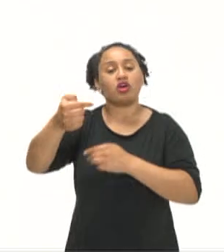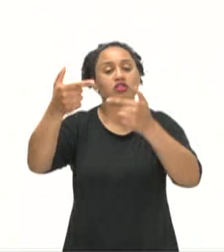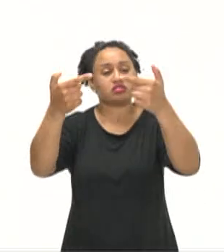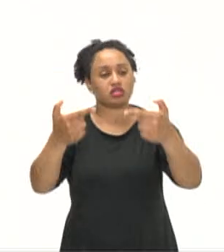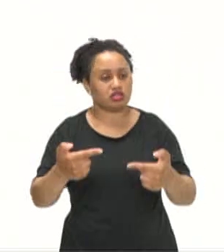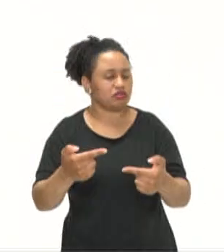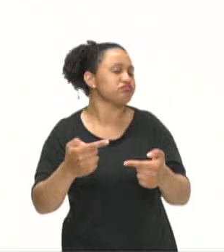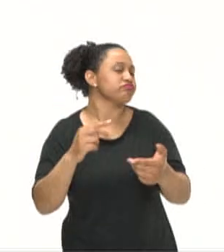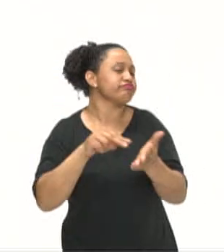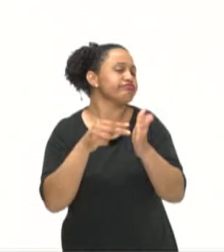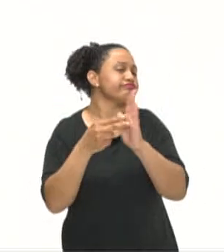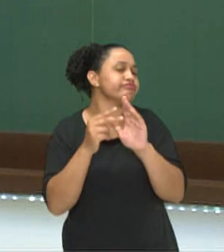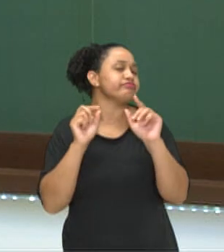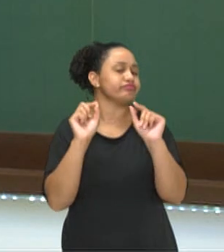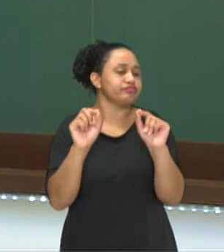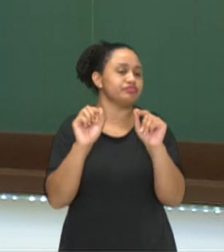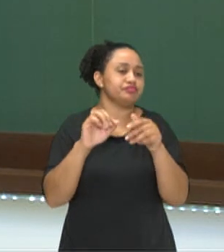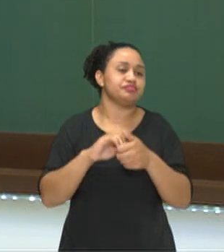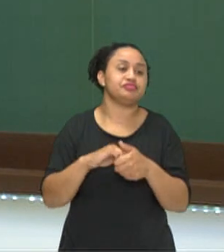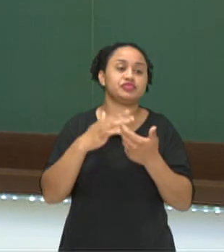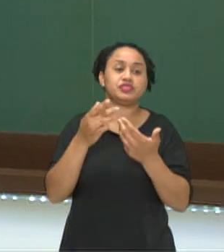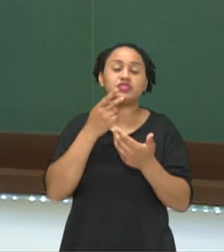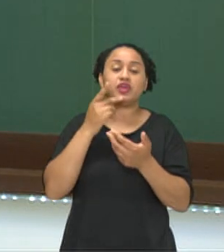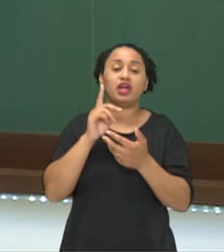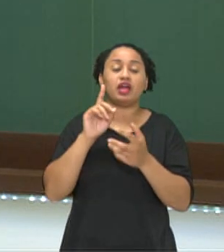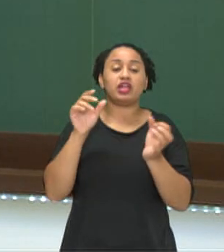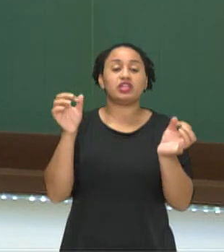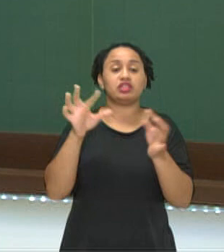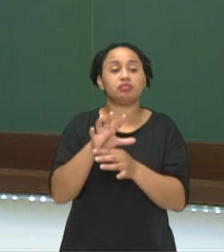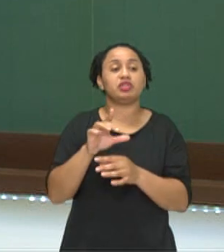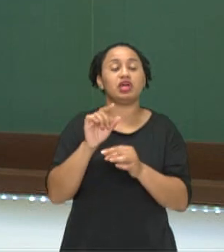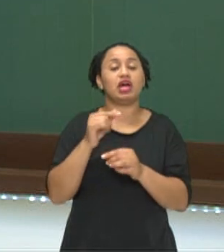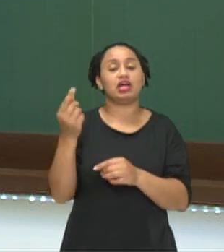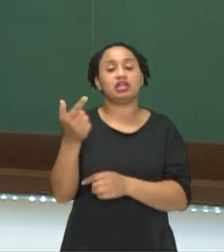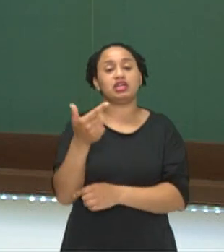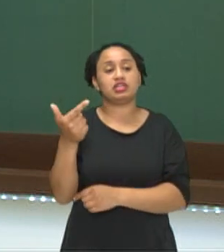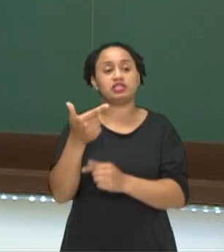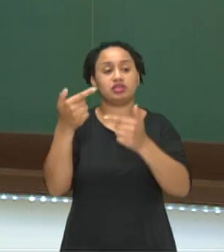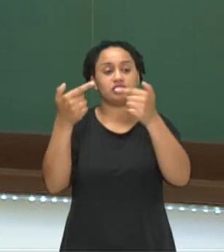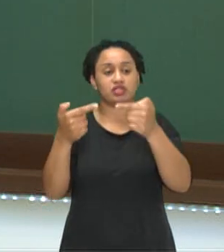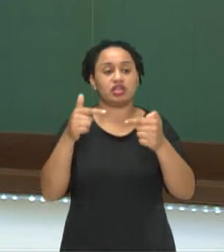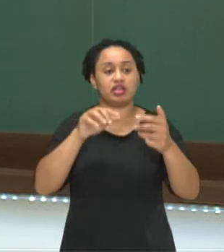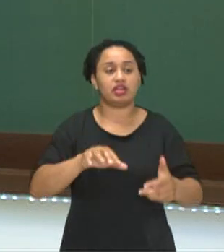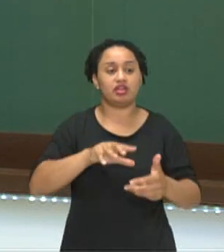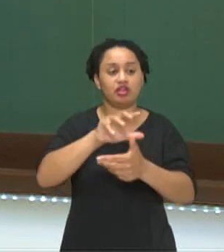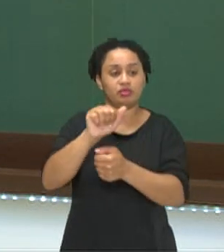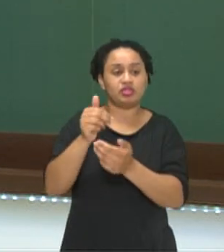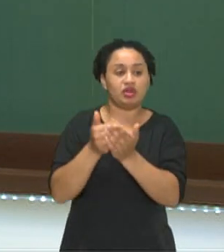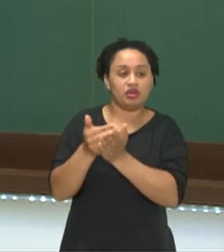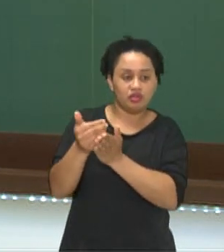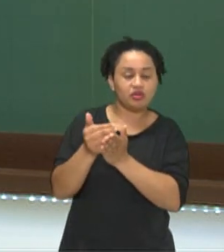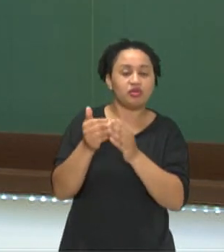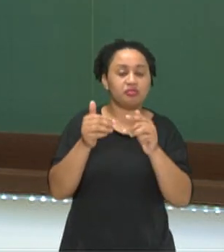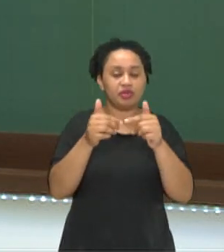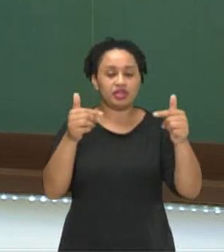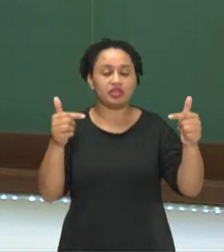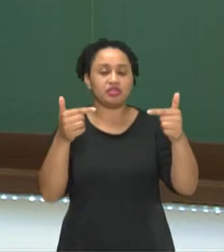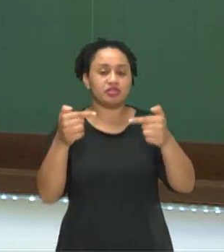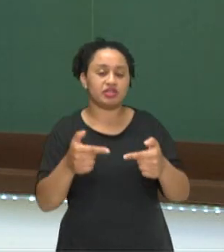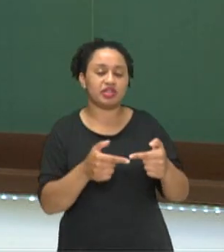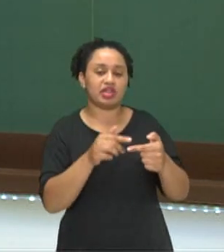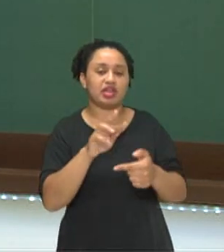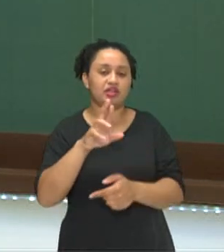pós-guerra? Quando a gente fala no término da Segunda Guerra Mundial e no início da Guerra Fria, a gente vai perceber